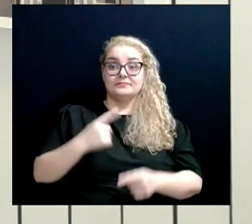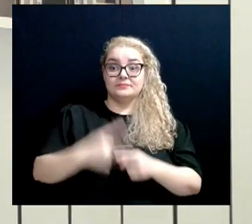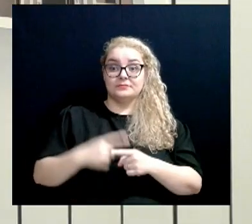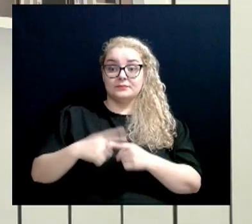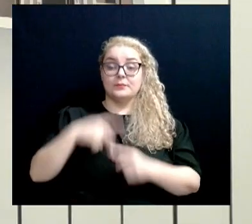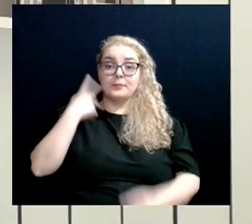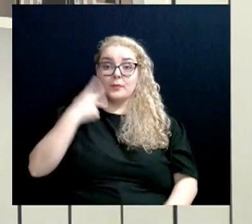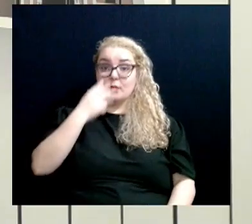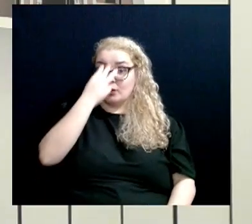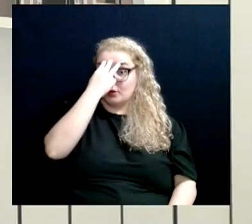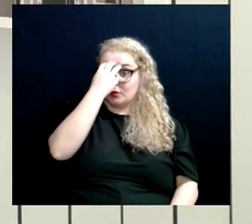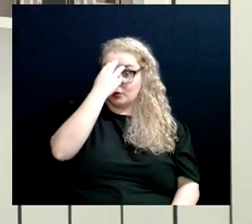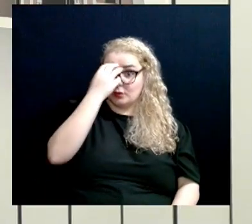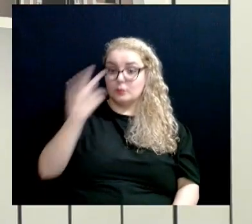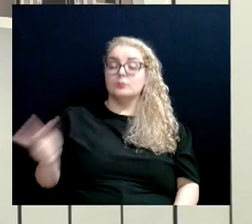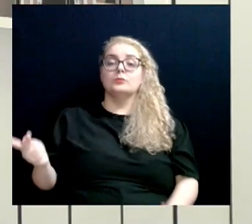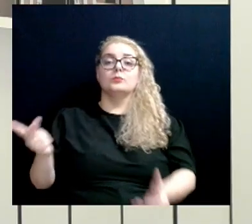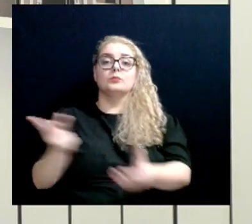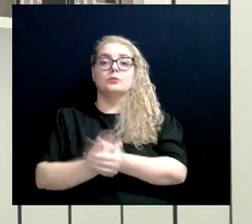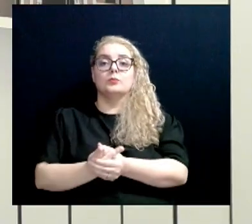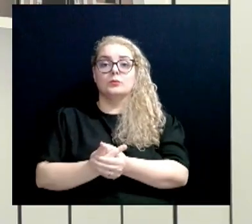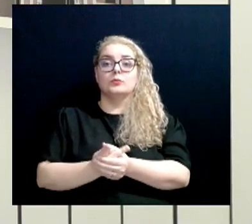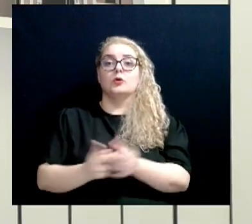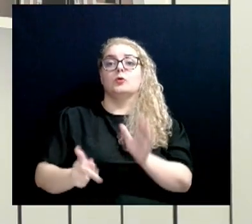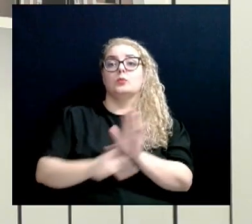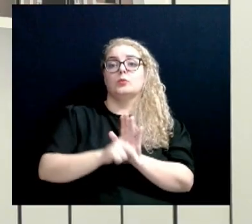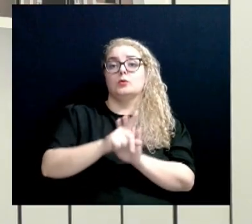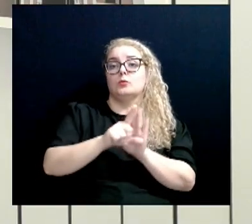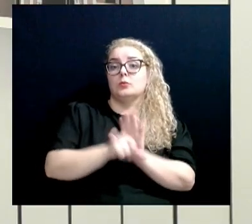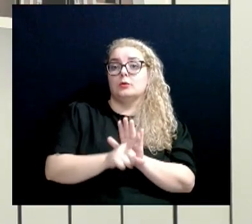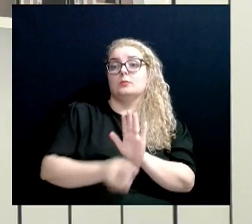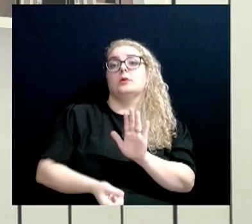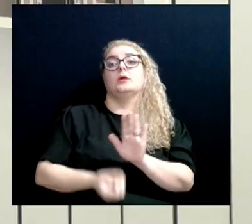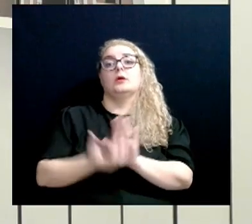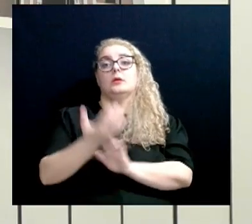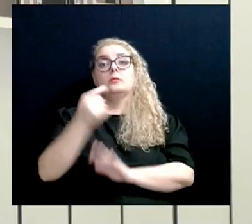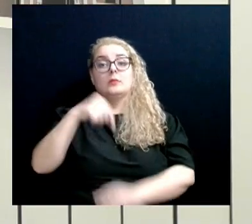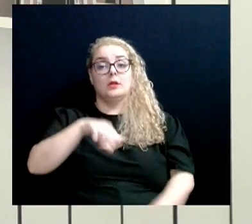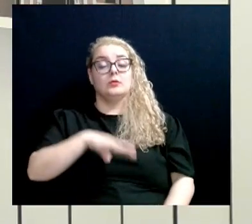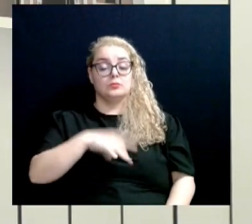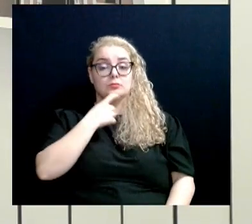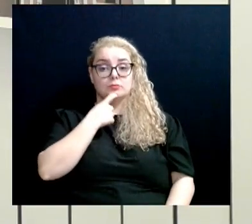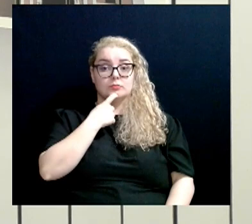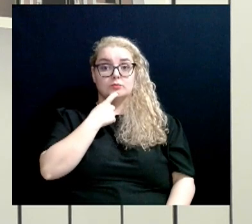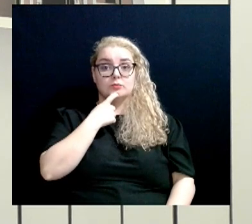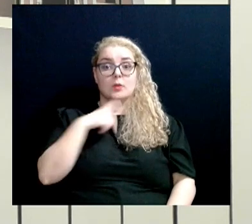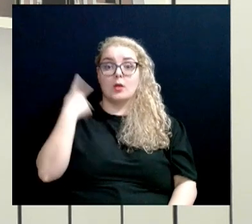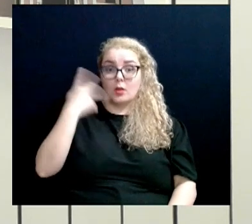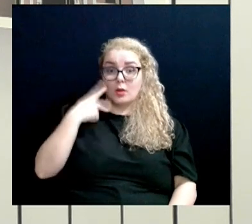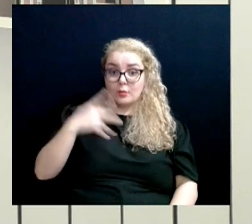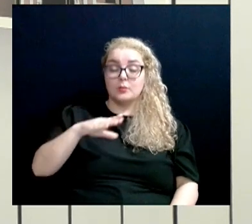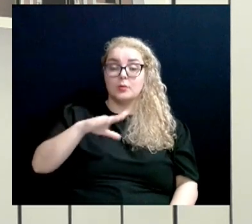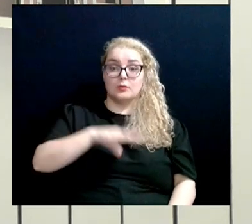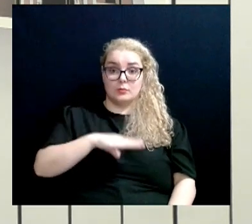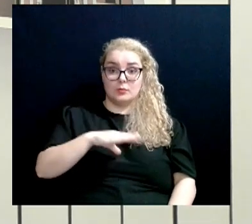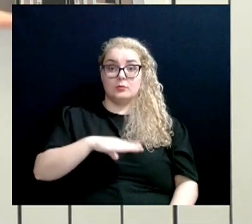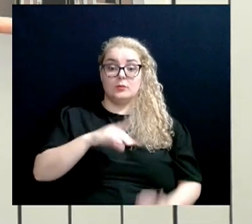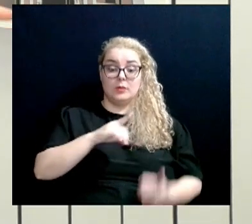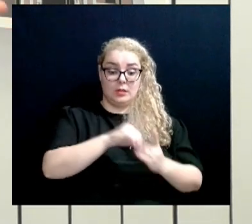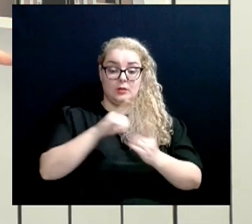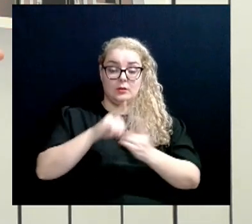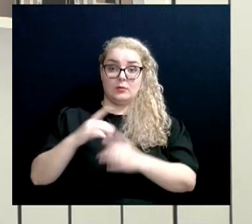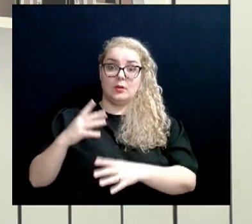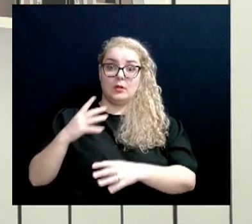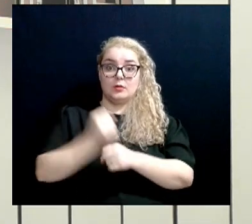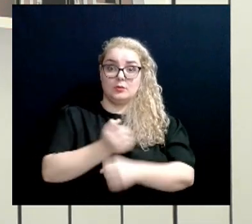Wagner Romão protocolou um projeto de lei para instituir aqui em Campinas a política municipal de atenção